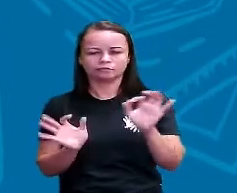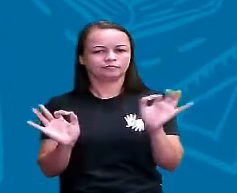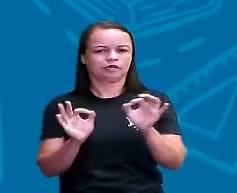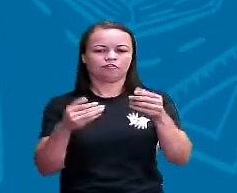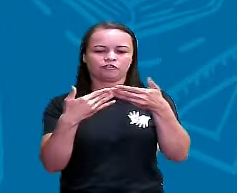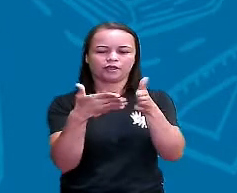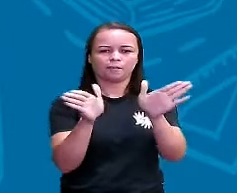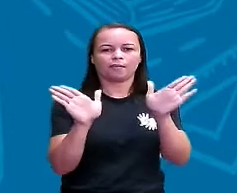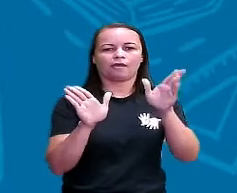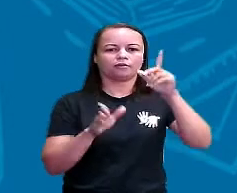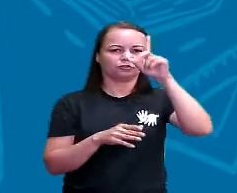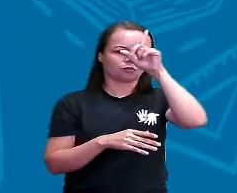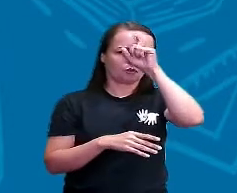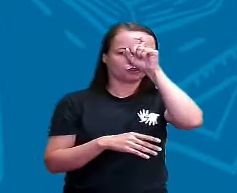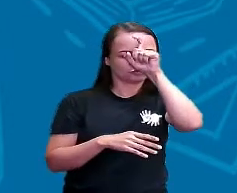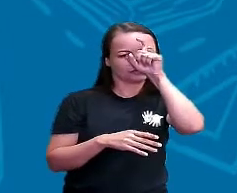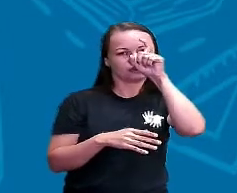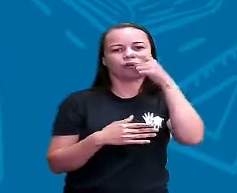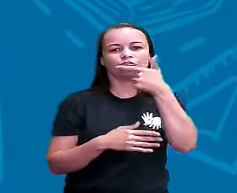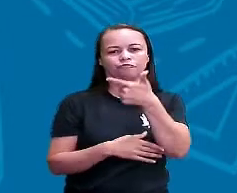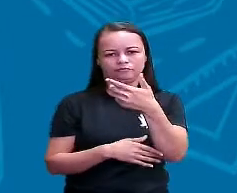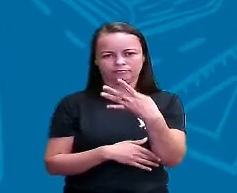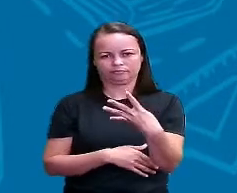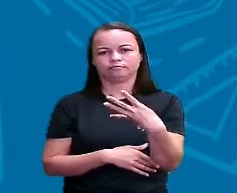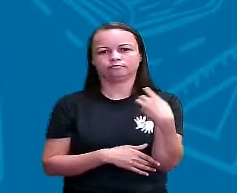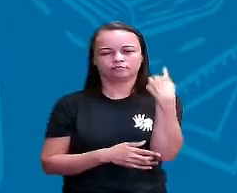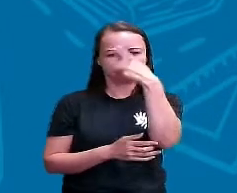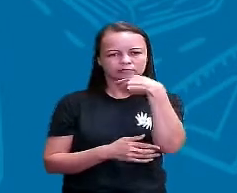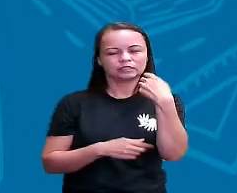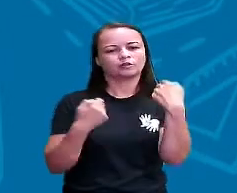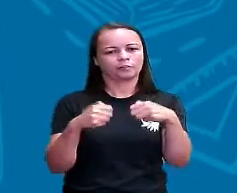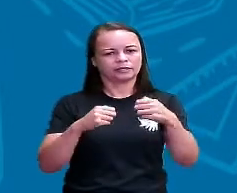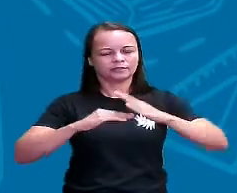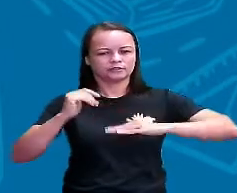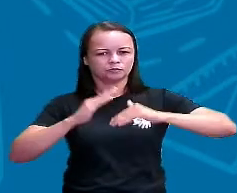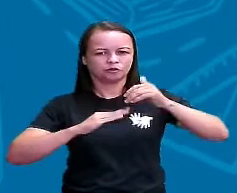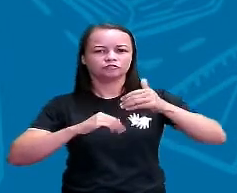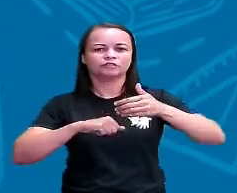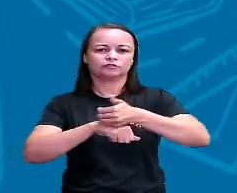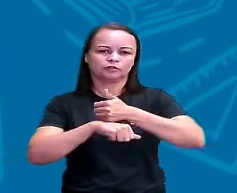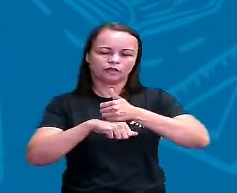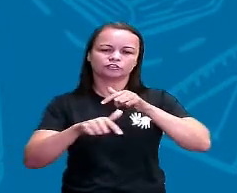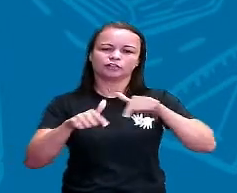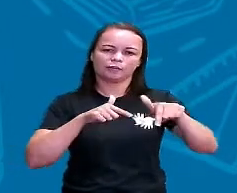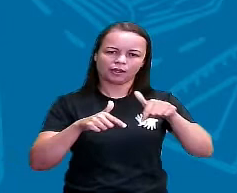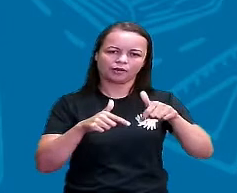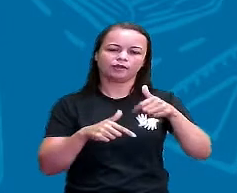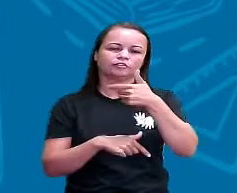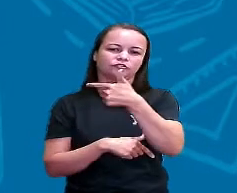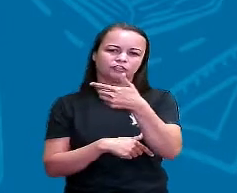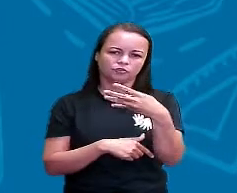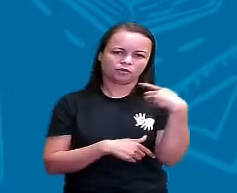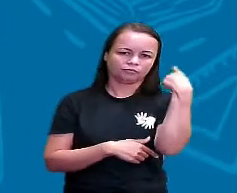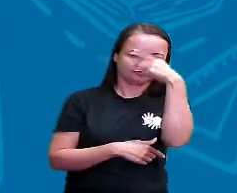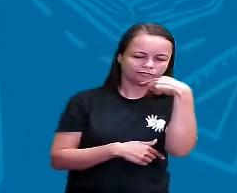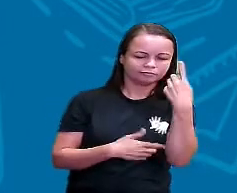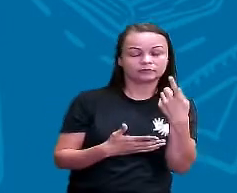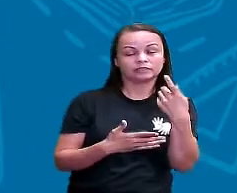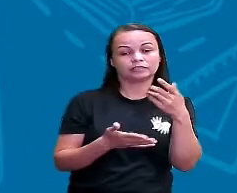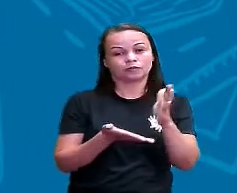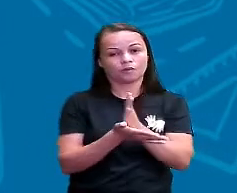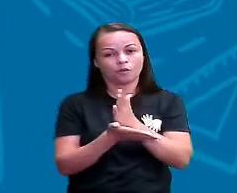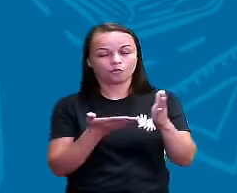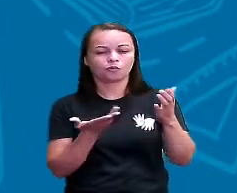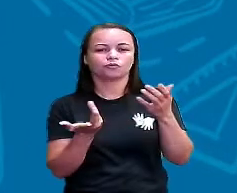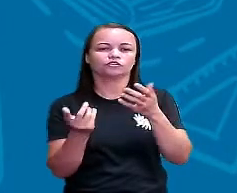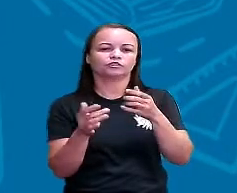fica aberto 24 horas. E aí precisa de profissionais trabalhando nesses espaços 24 horas. Então, alguns têm